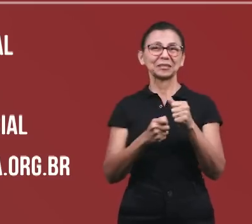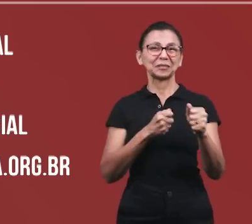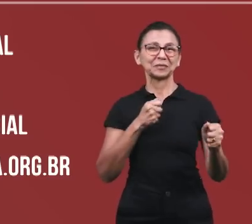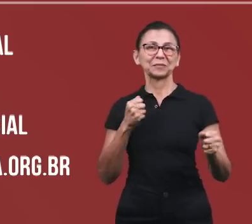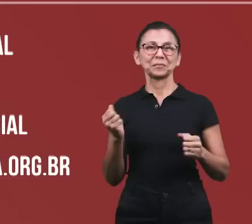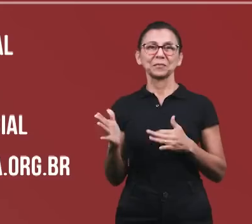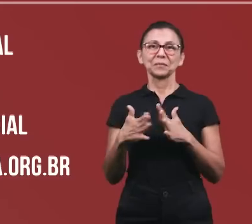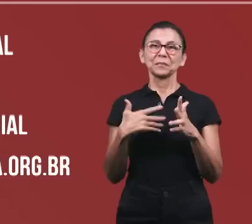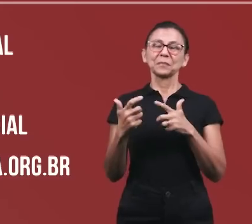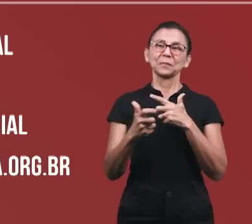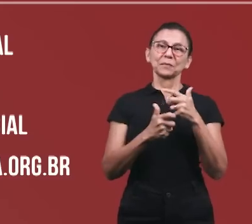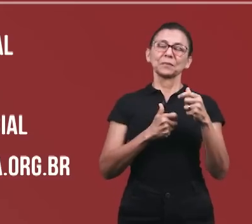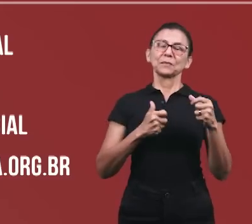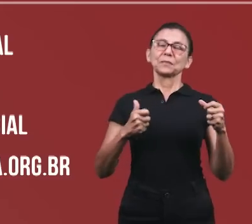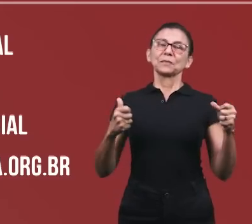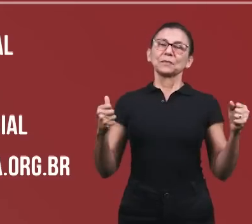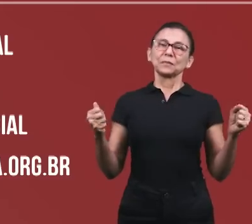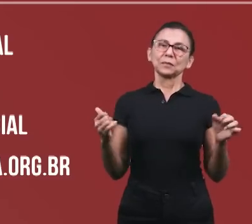gratidão.